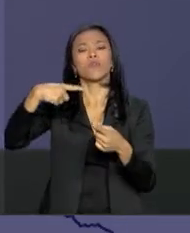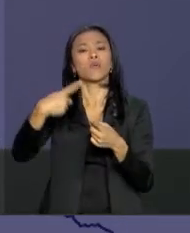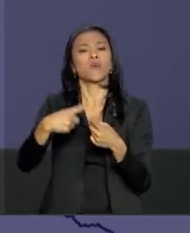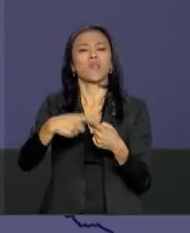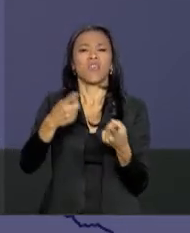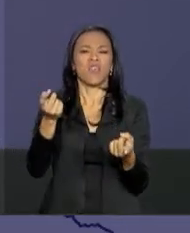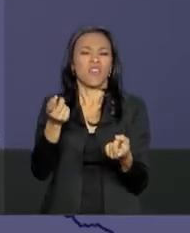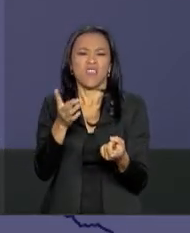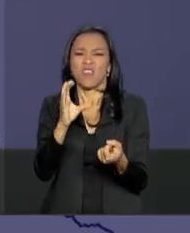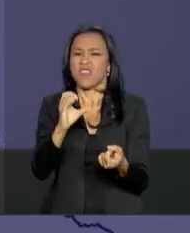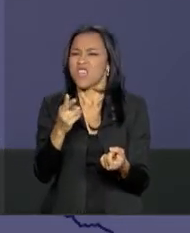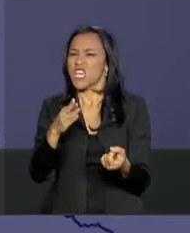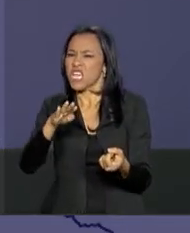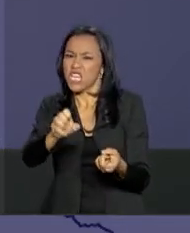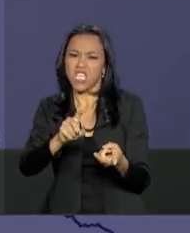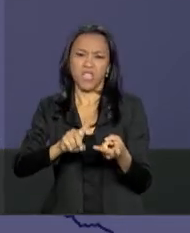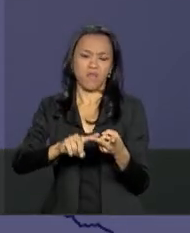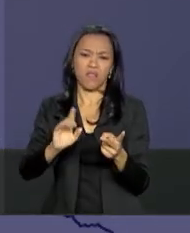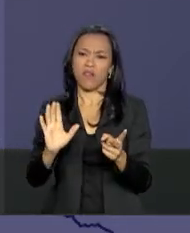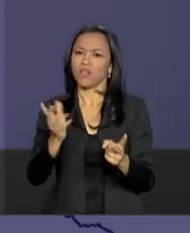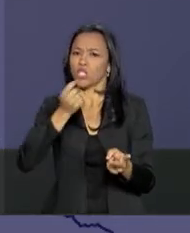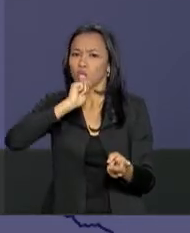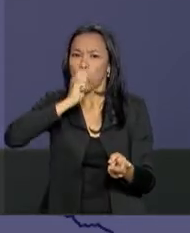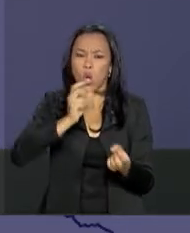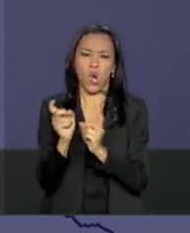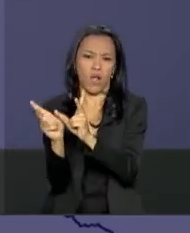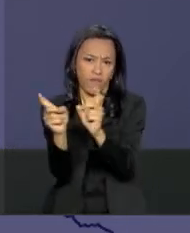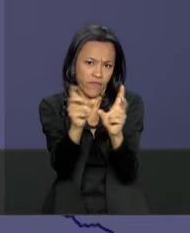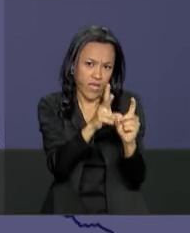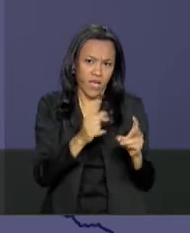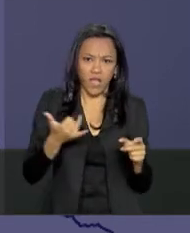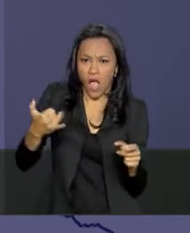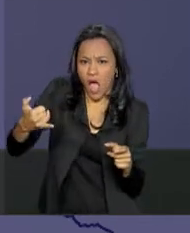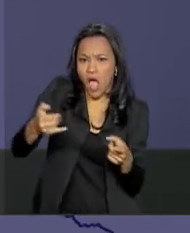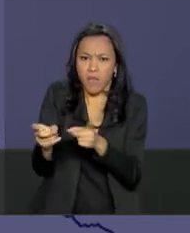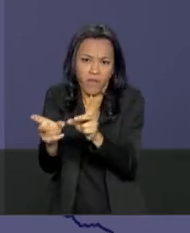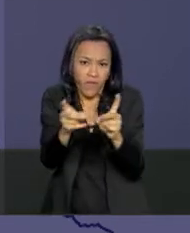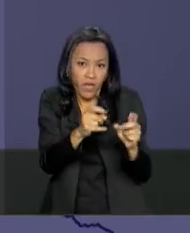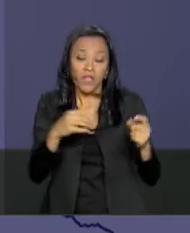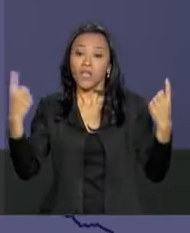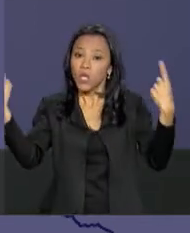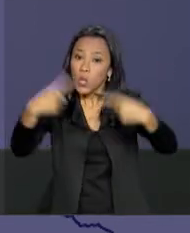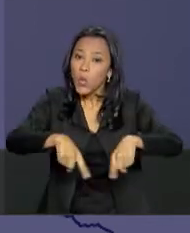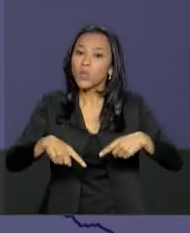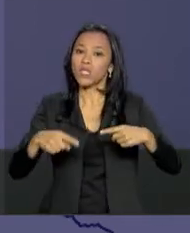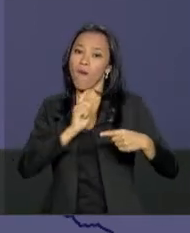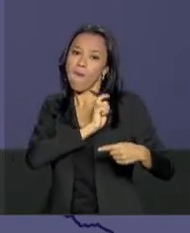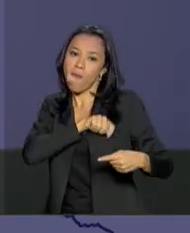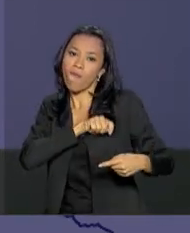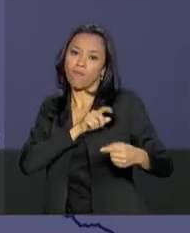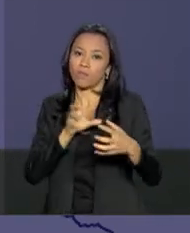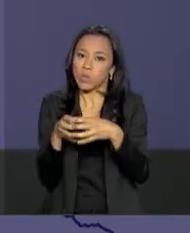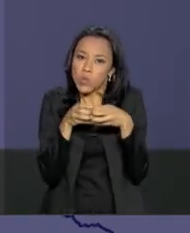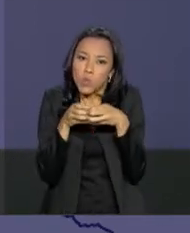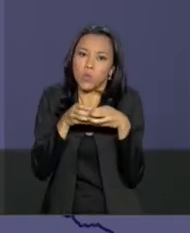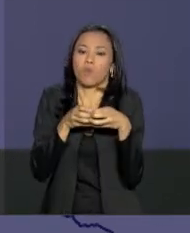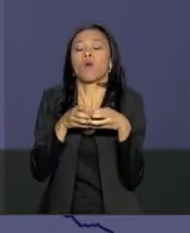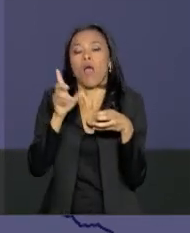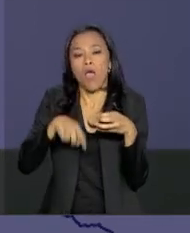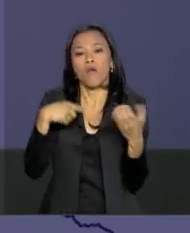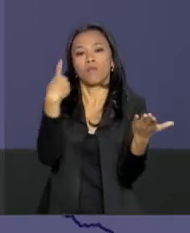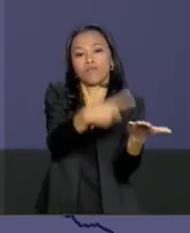relativos ao tráfico de drogas tráfico de armas e também combate ao crime organizado a ser feito entre as nossas